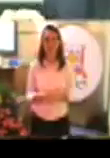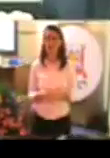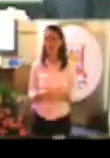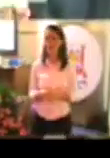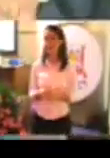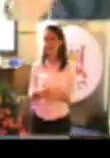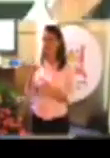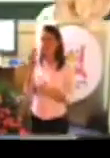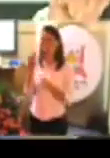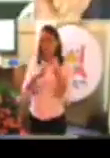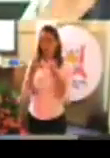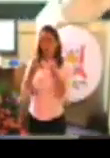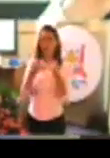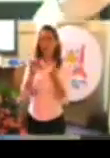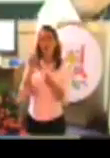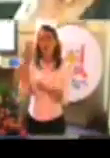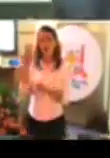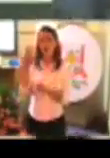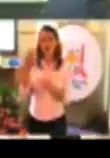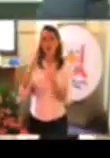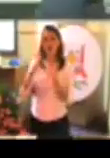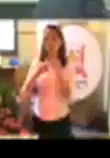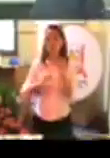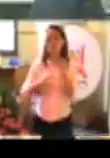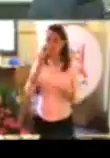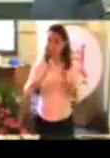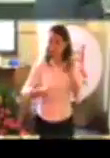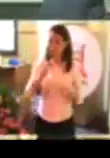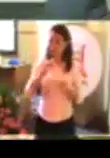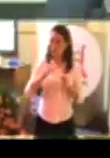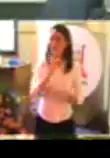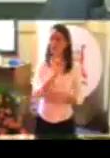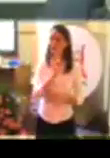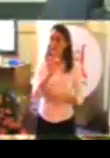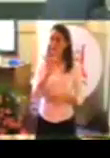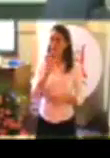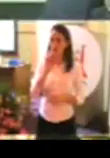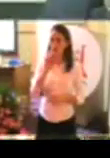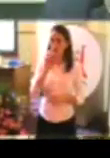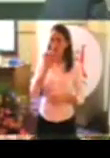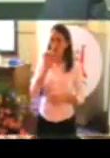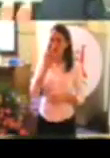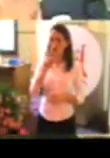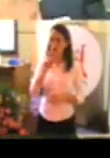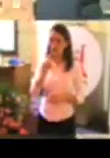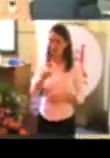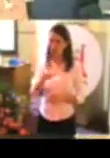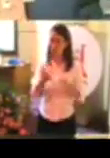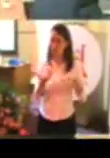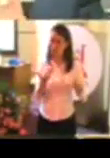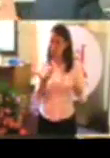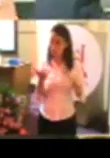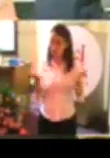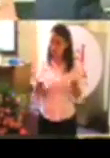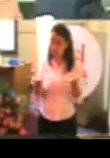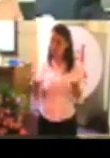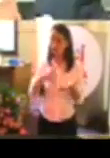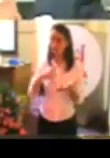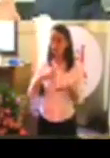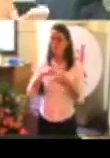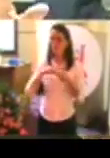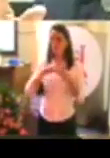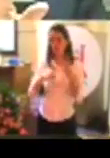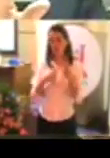para vocês como funciona isso no Poder Executivo Federal. Em Brasília, hoje,